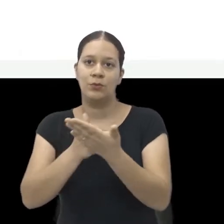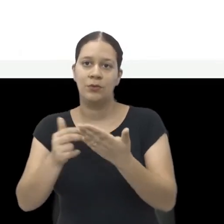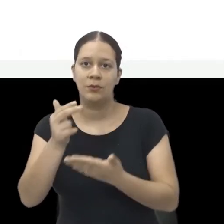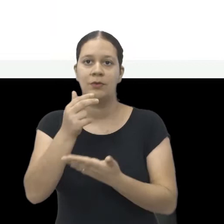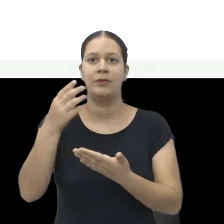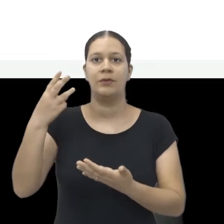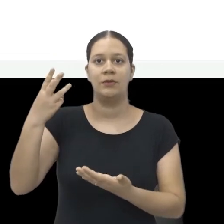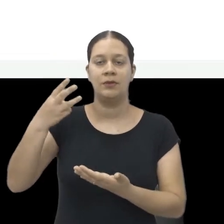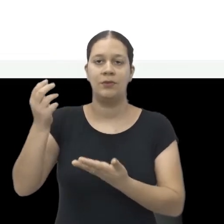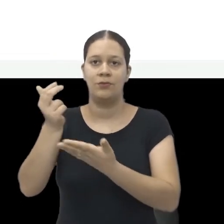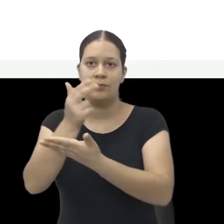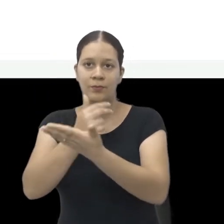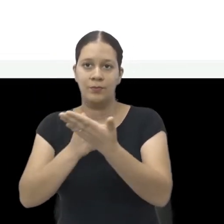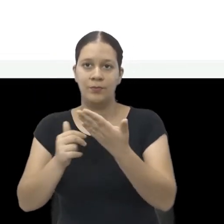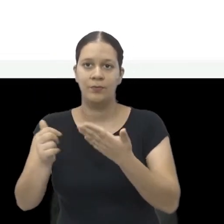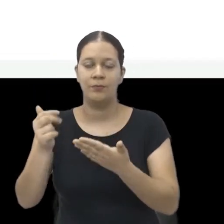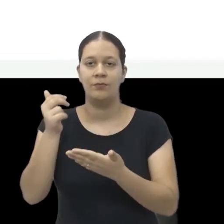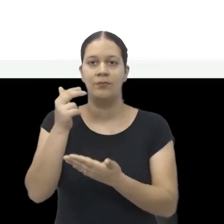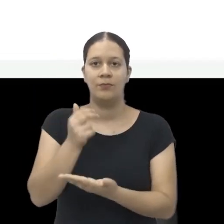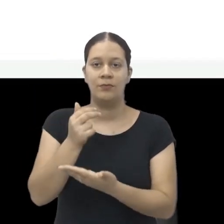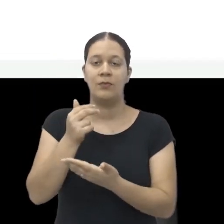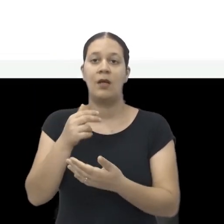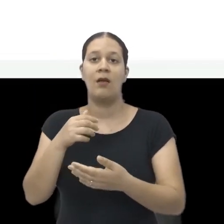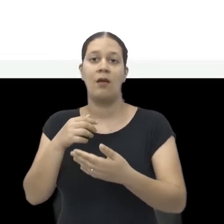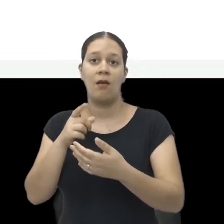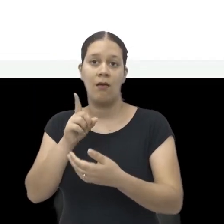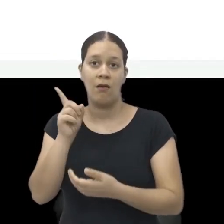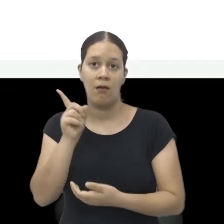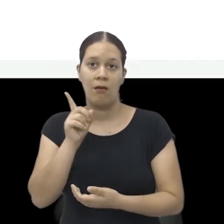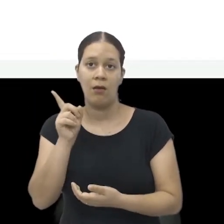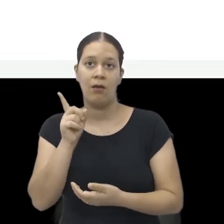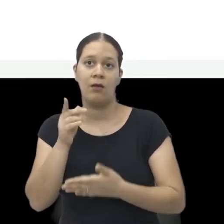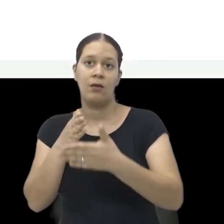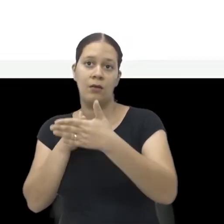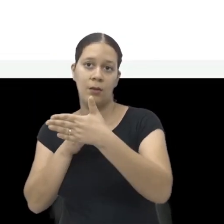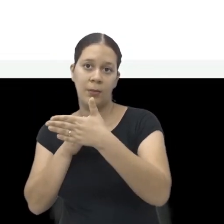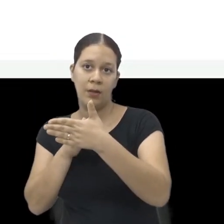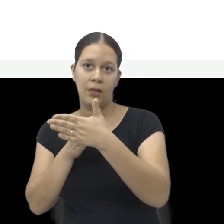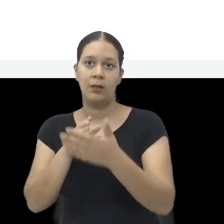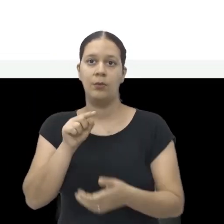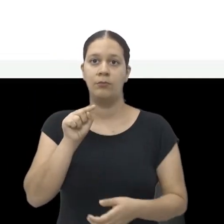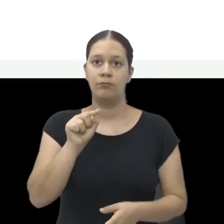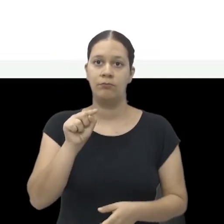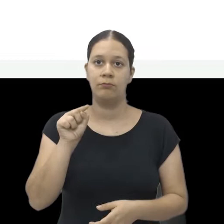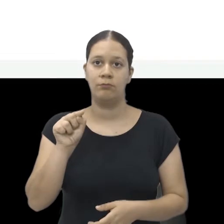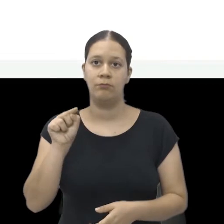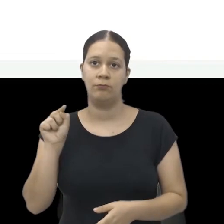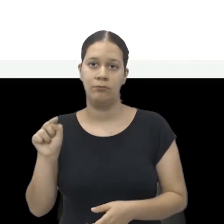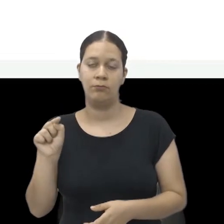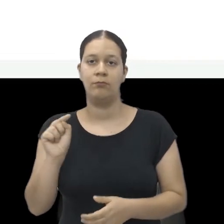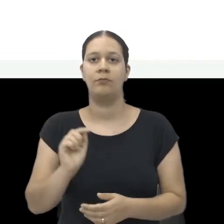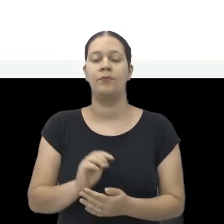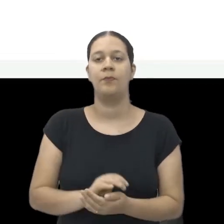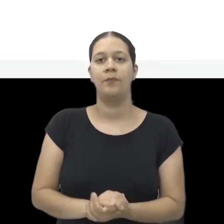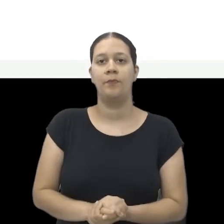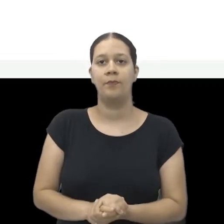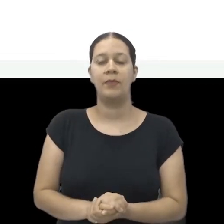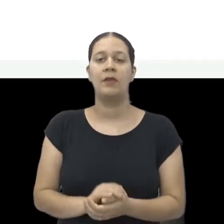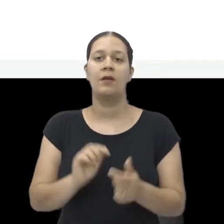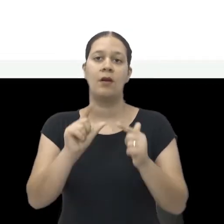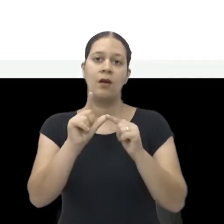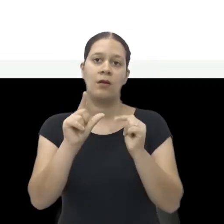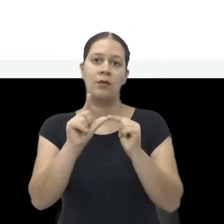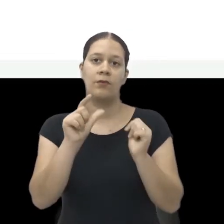figura, a terceira figura. Ela é ilimitada porque tem essas reticências aqui. E aí, ó,